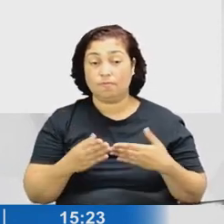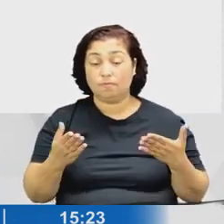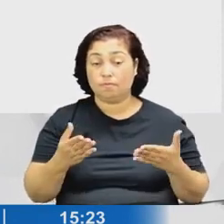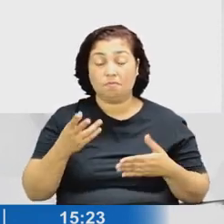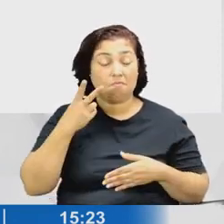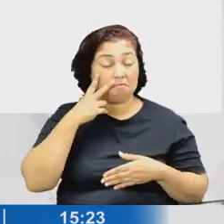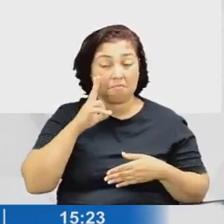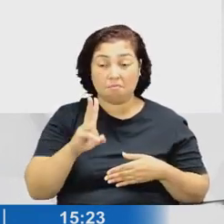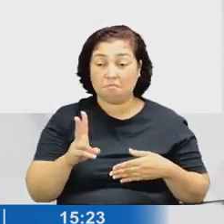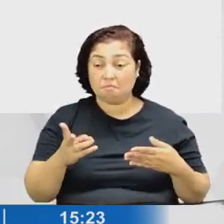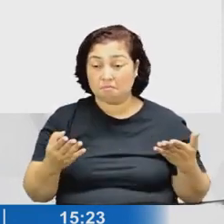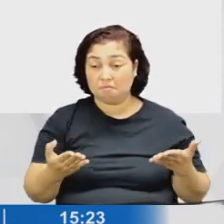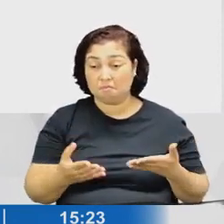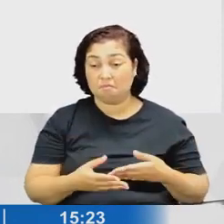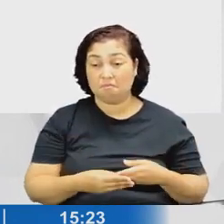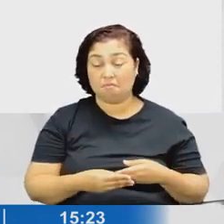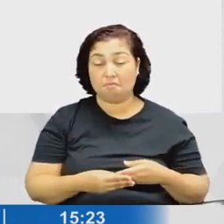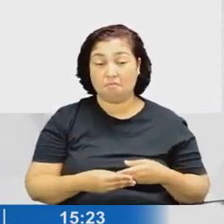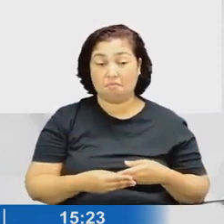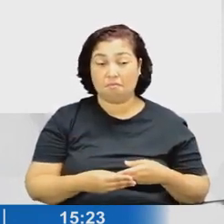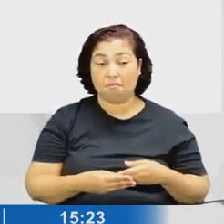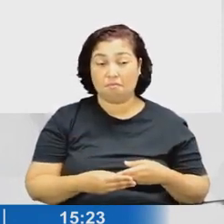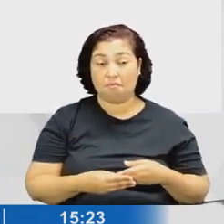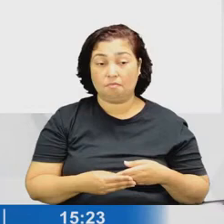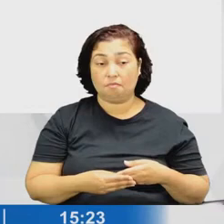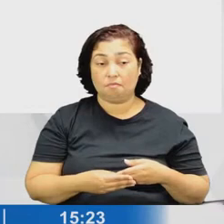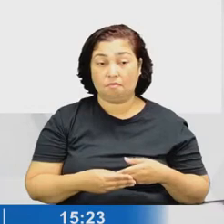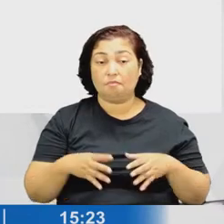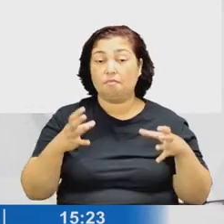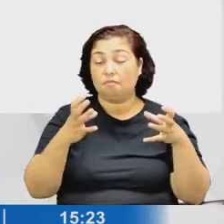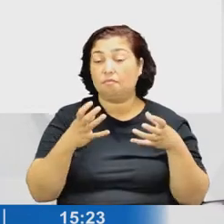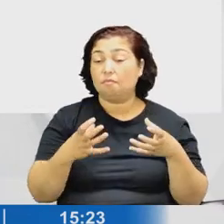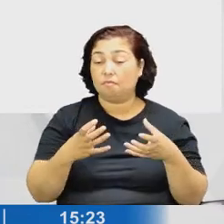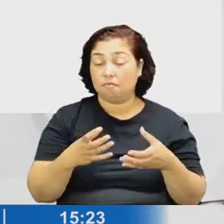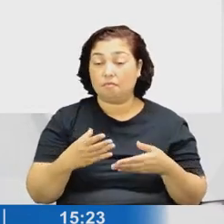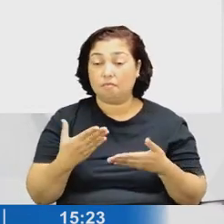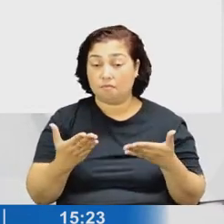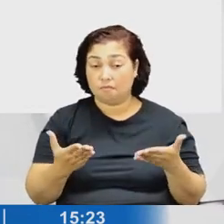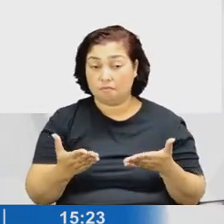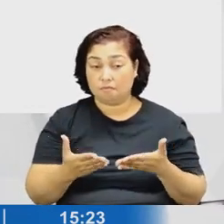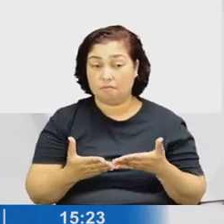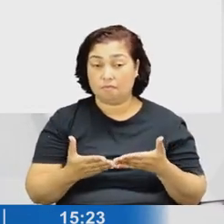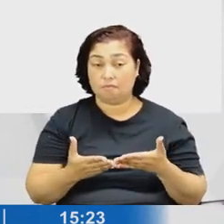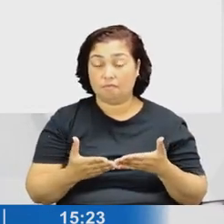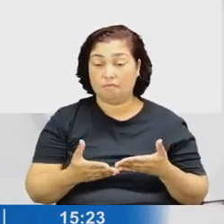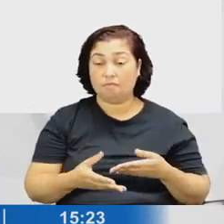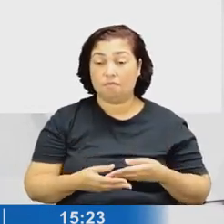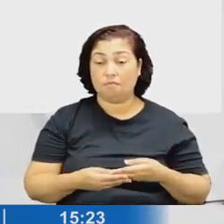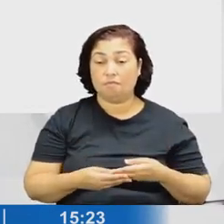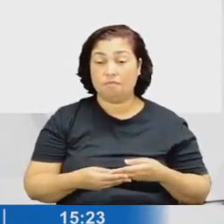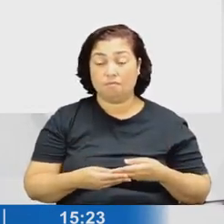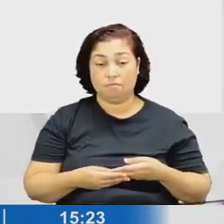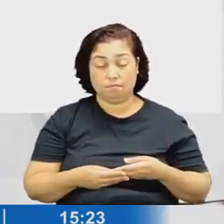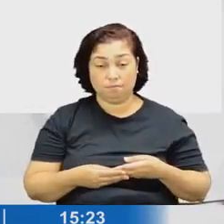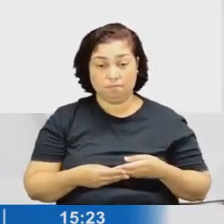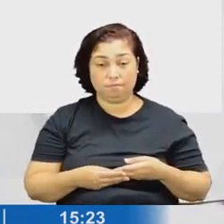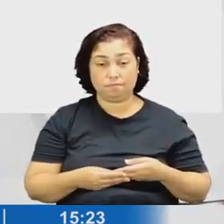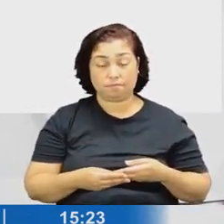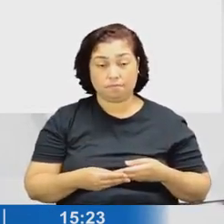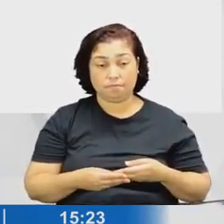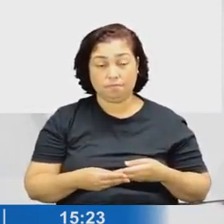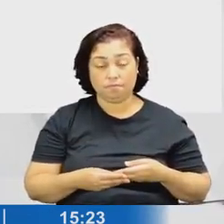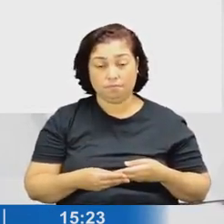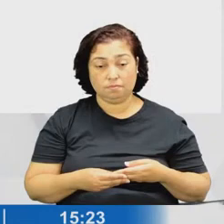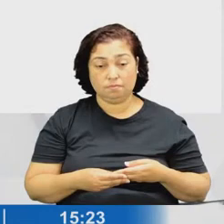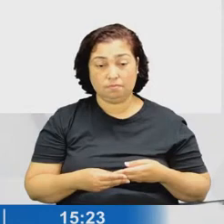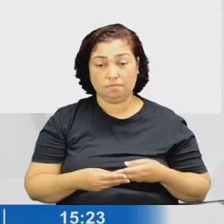passando batido seu é esse é o meu temor eu quero gerir crise nos meus clientes que né senão não